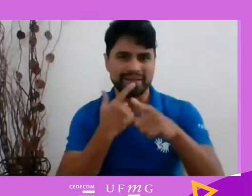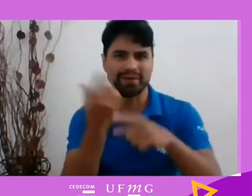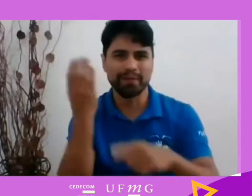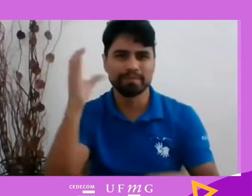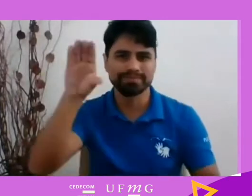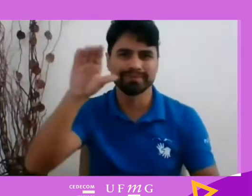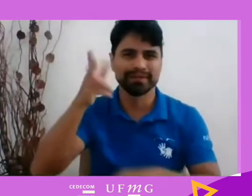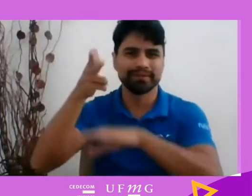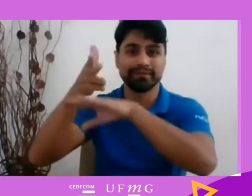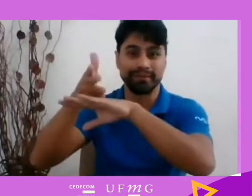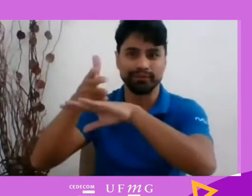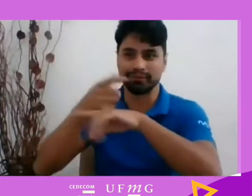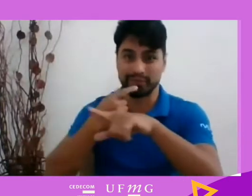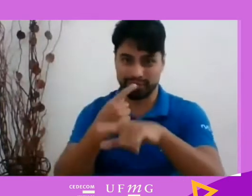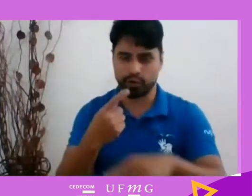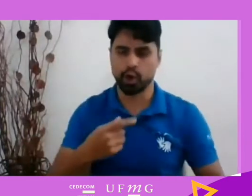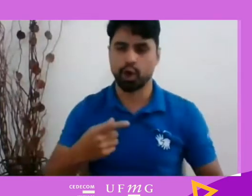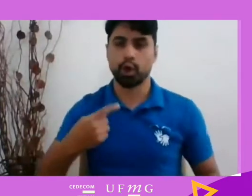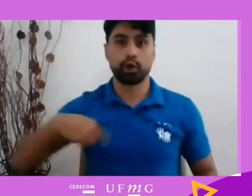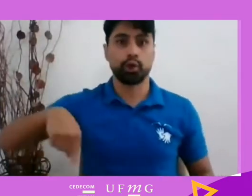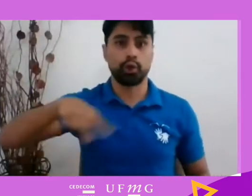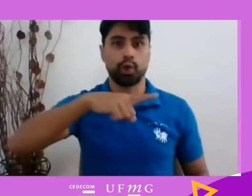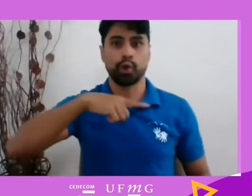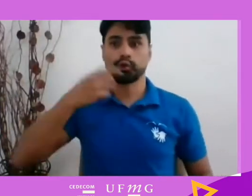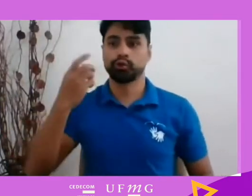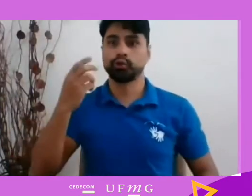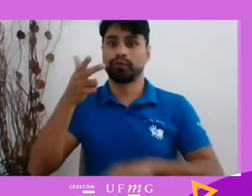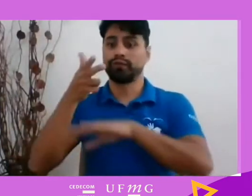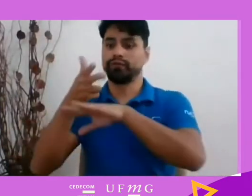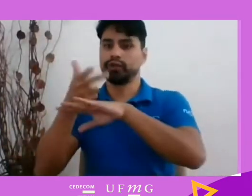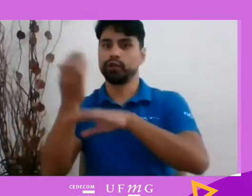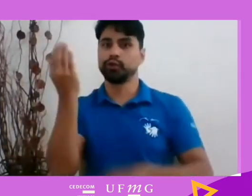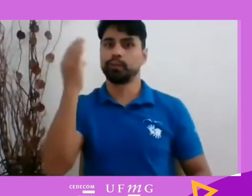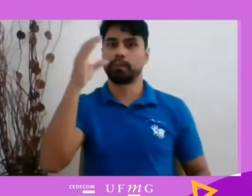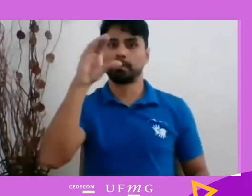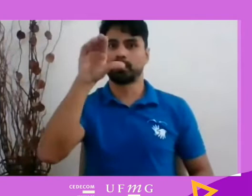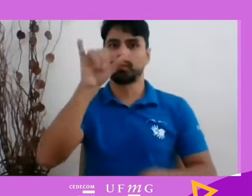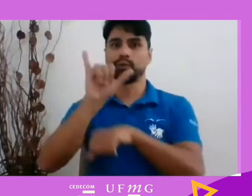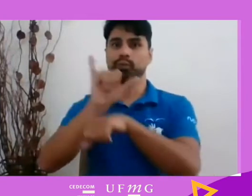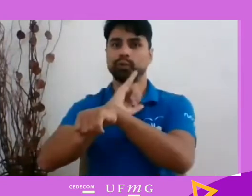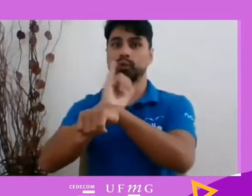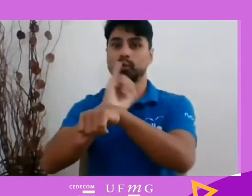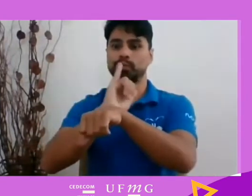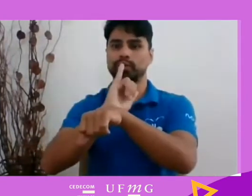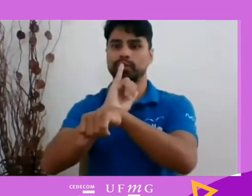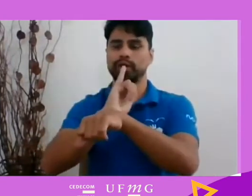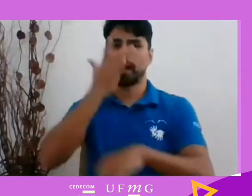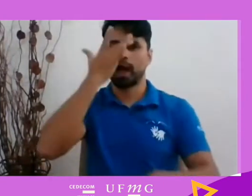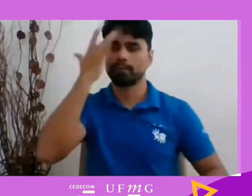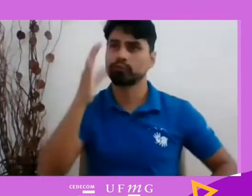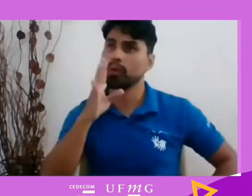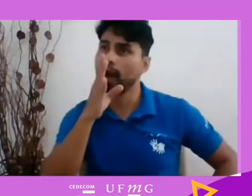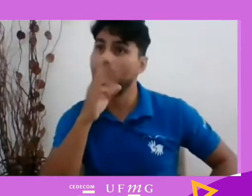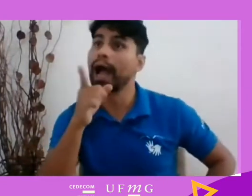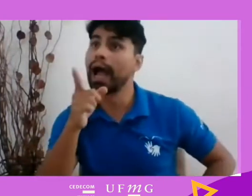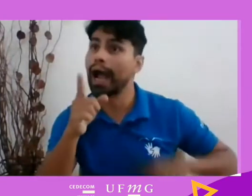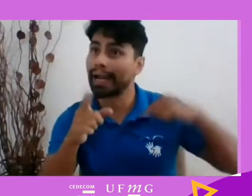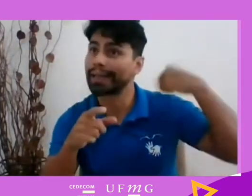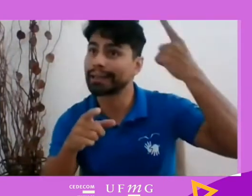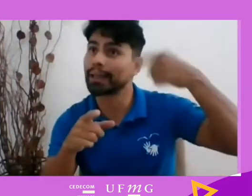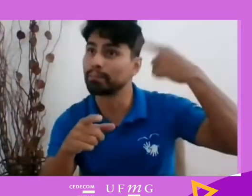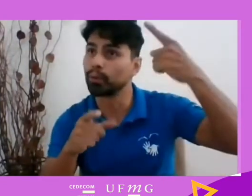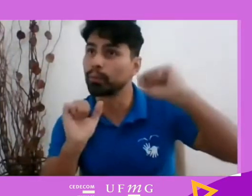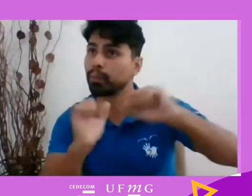canal do YouTube. Né? Então, isso cresce a circulação para além do momento que acontece. Então, as manifestações de rua, elas têm